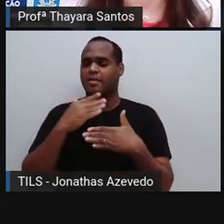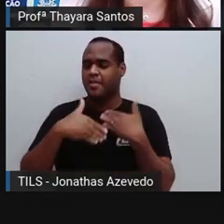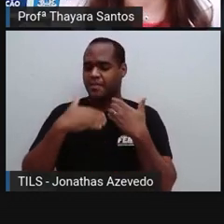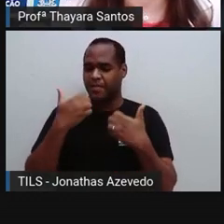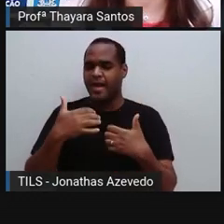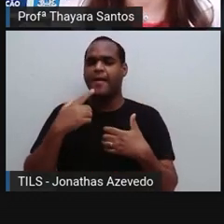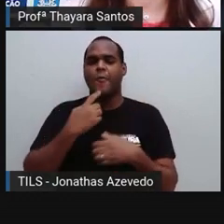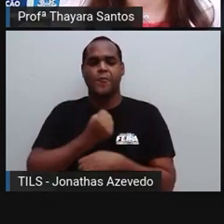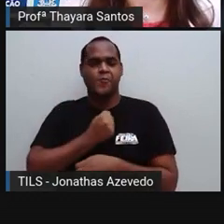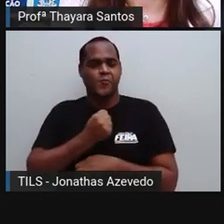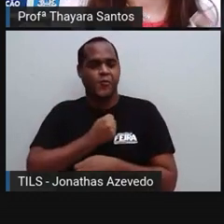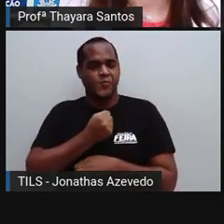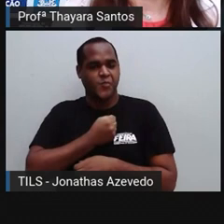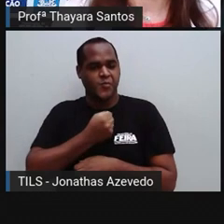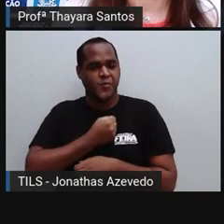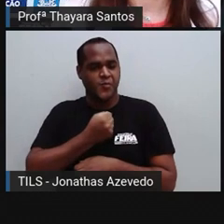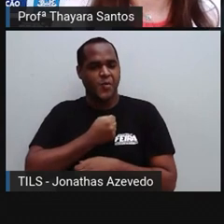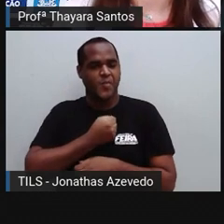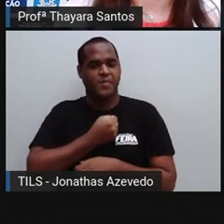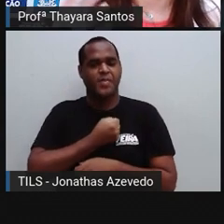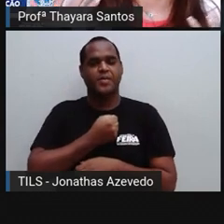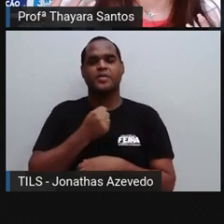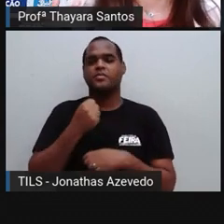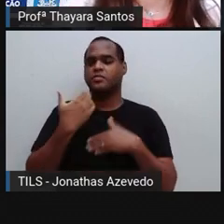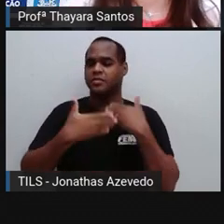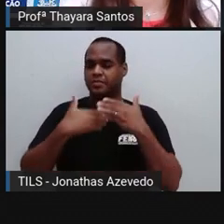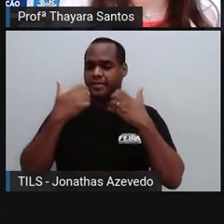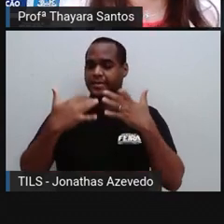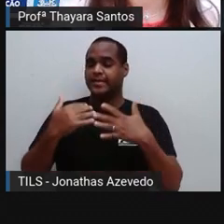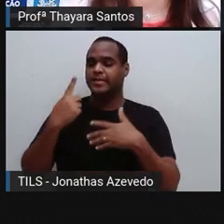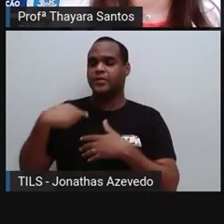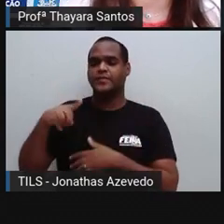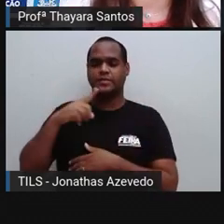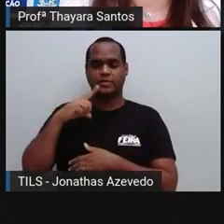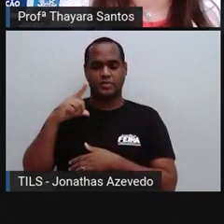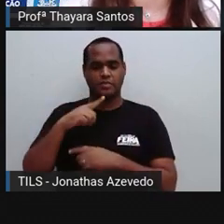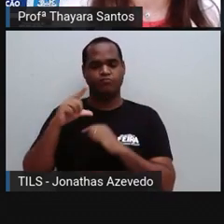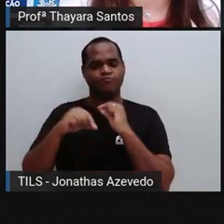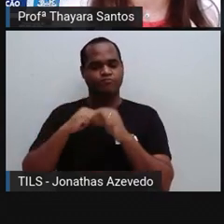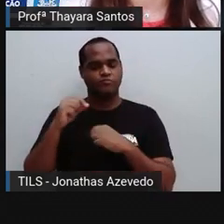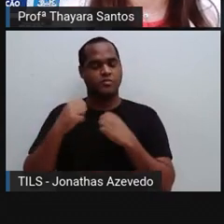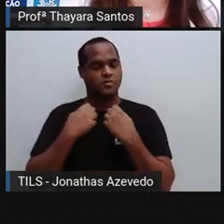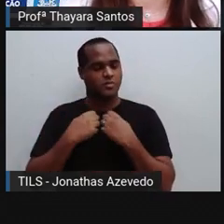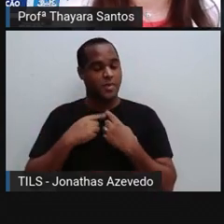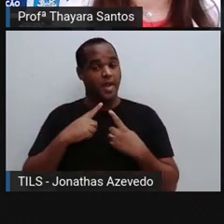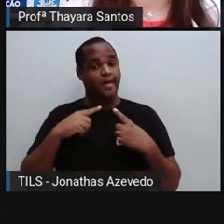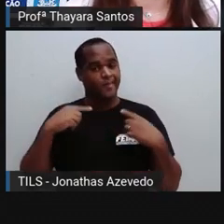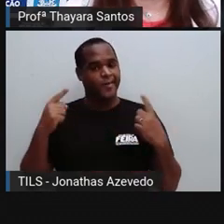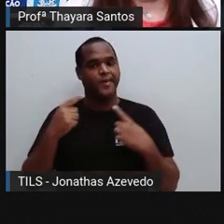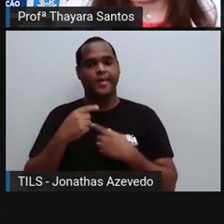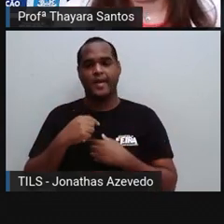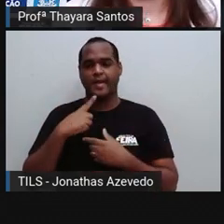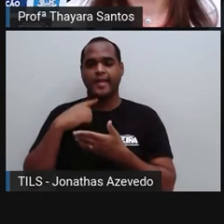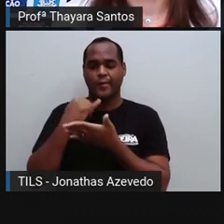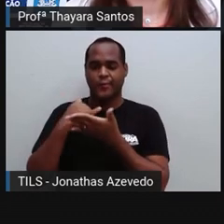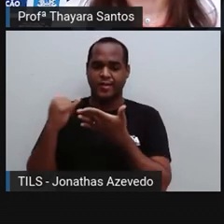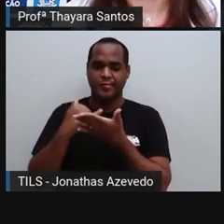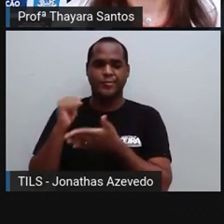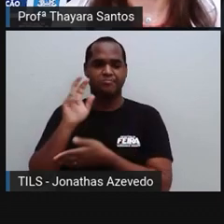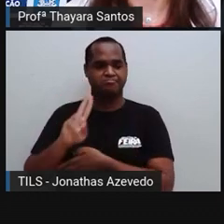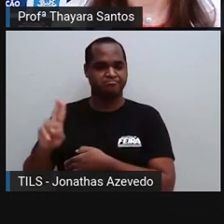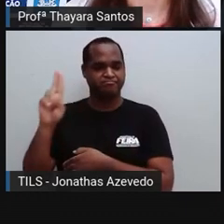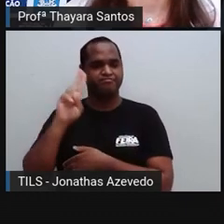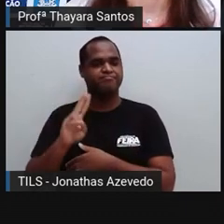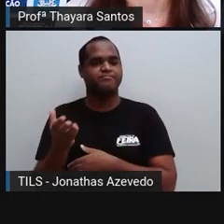cardíaco também acelere muito. Então, por isso que a gente vê tantos casos de overdose utilizando essa droga.